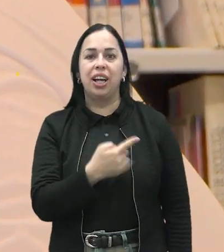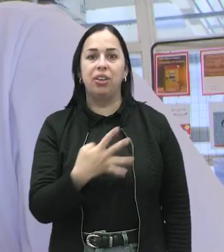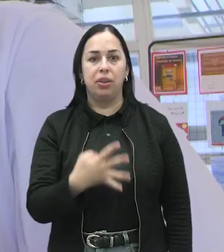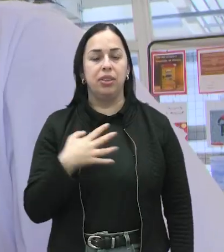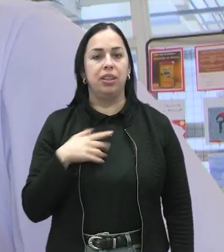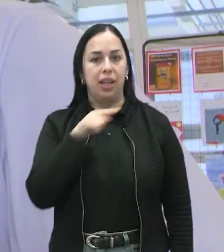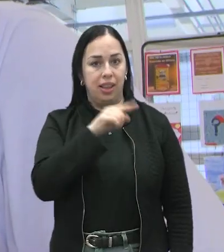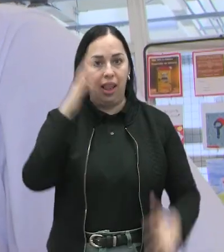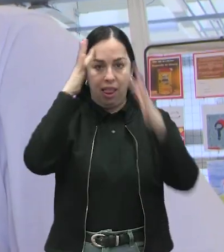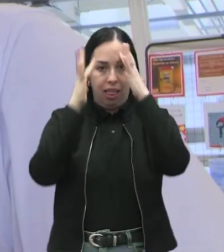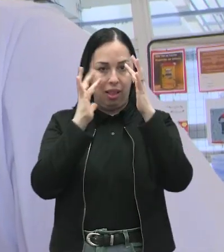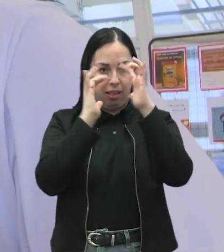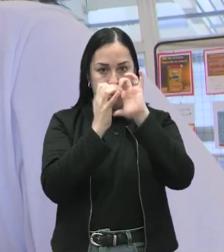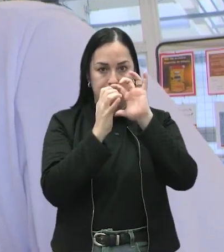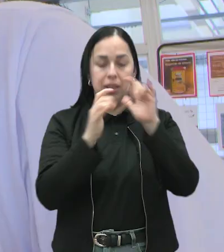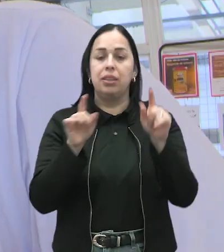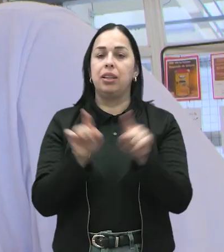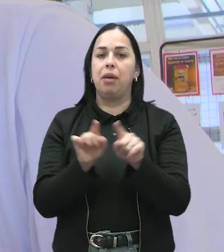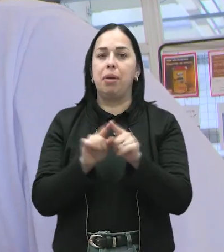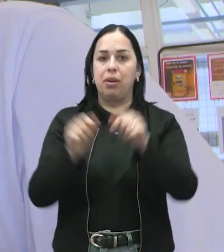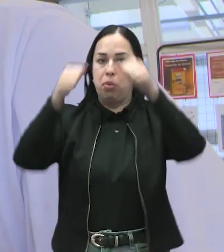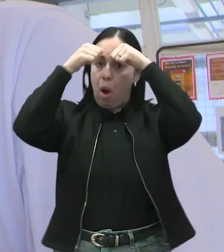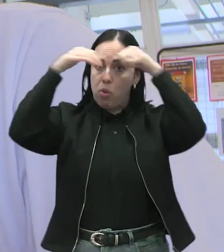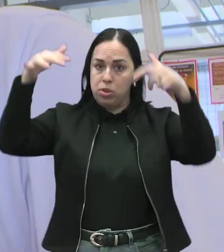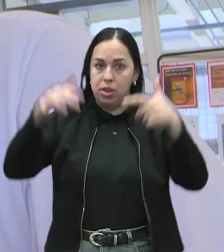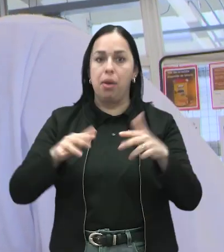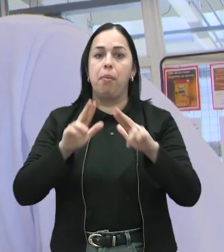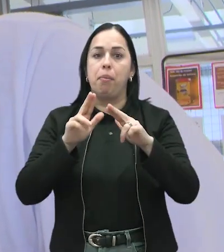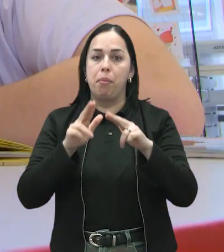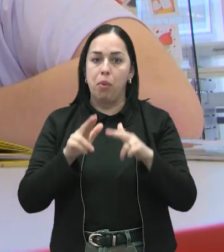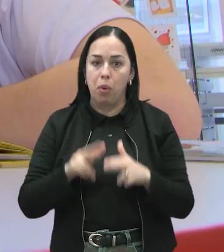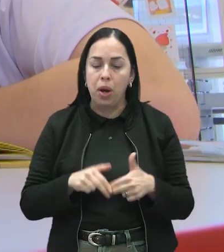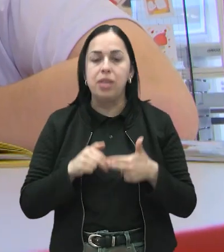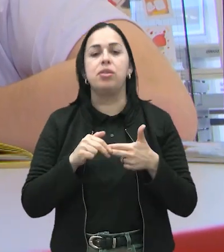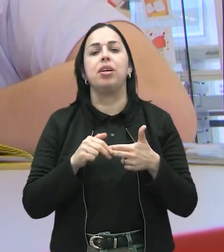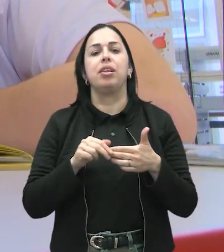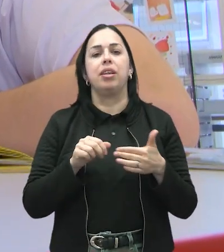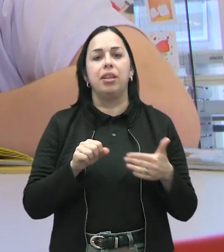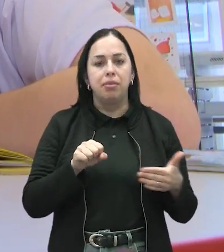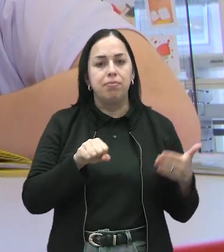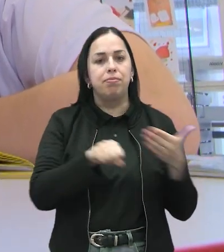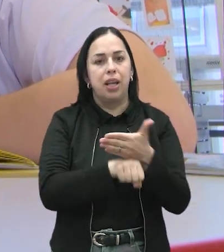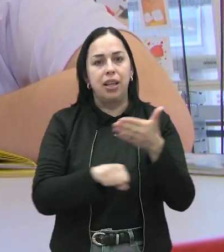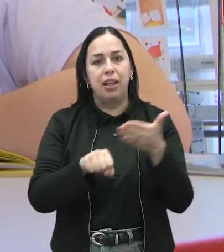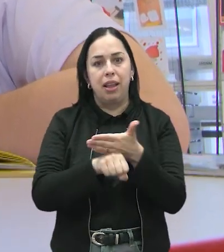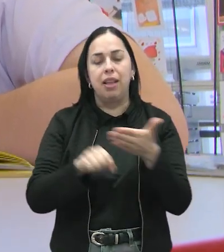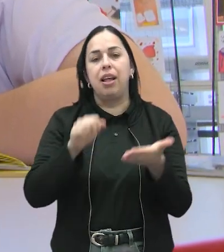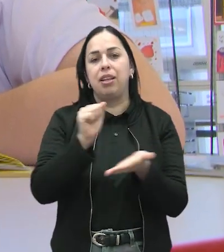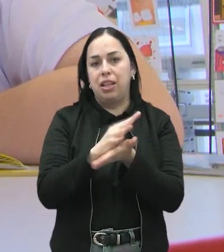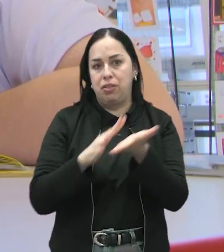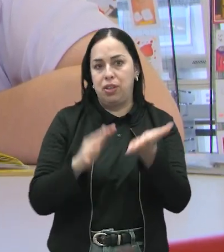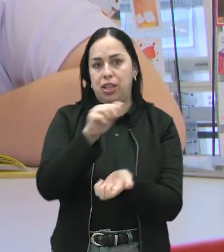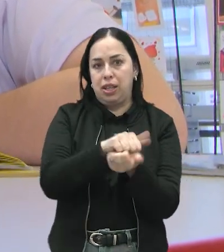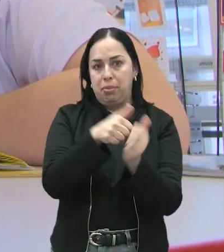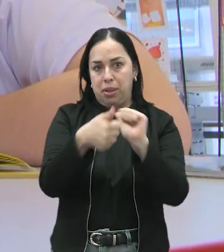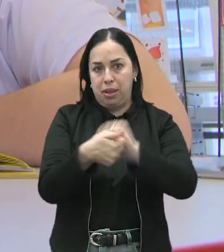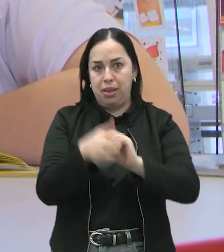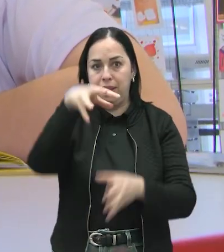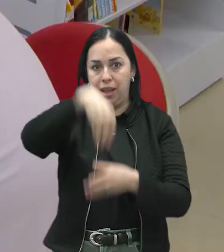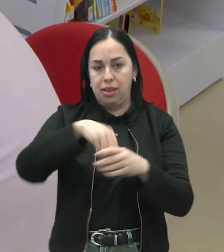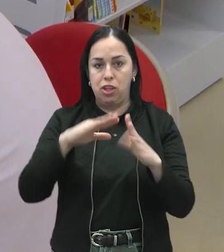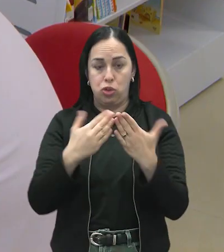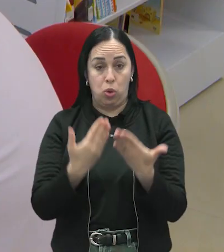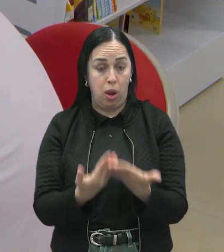anos. Ele tem paralisia cerebral e autismo, por isso participa de atividades adaptadas na